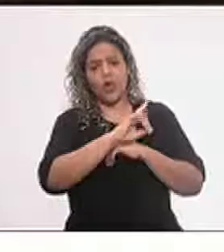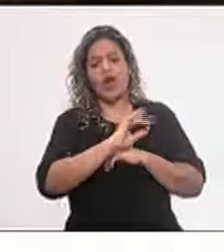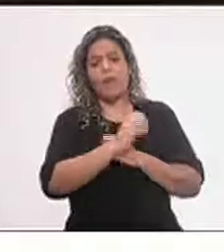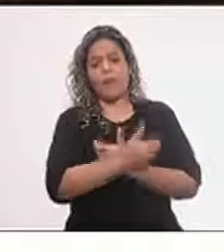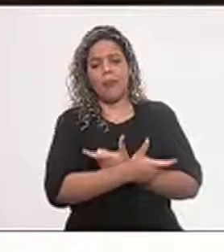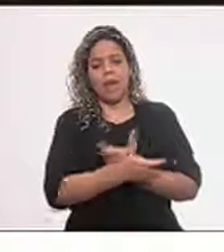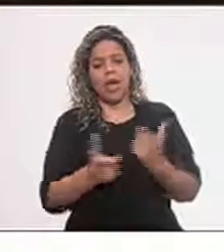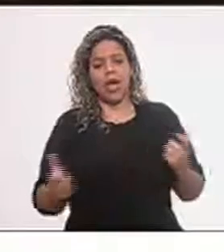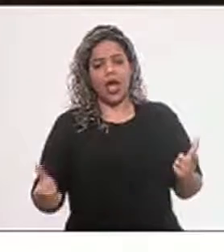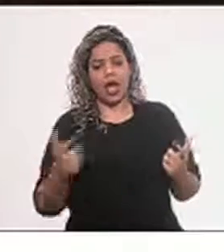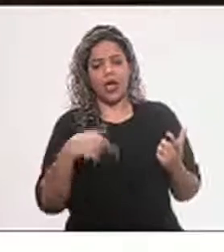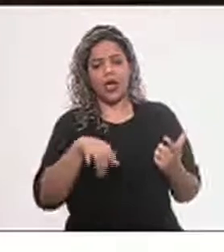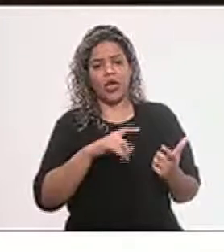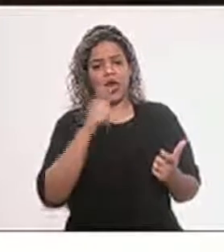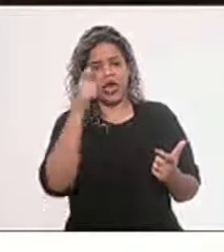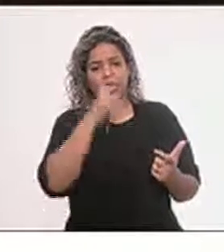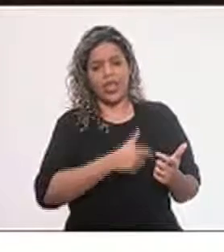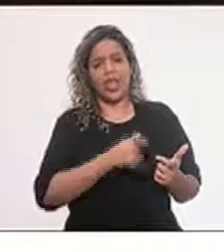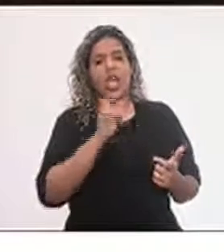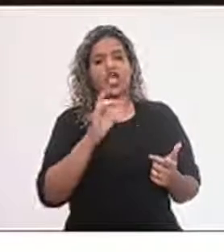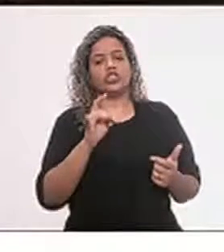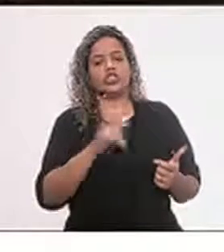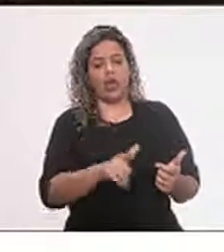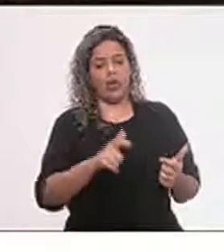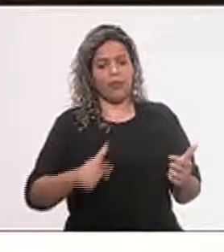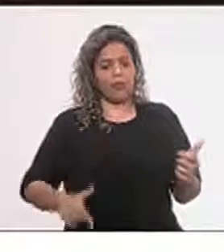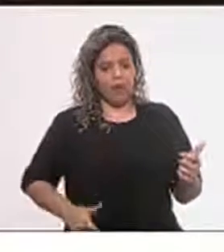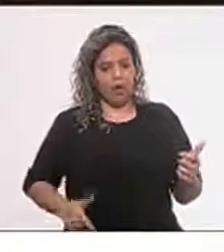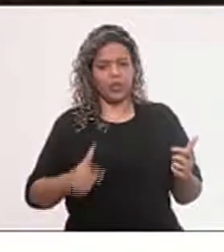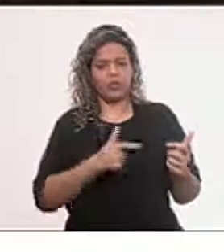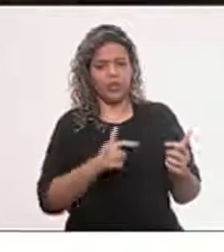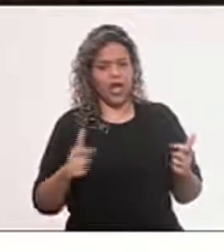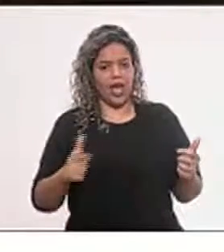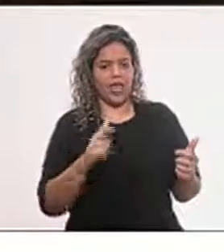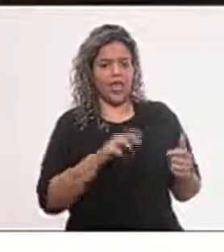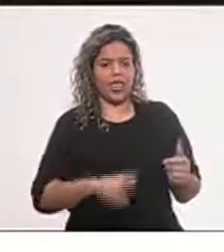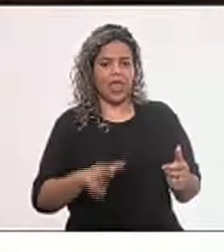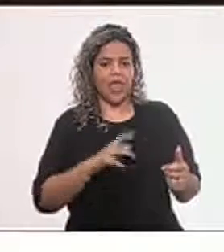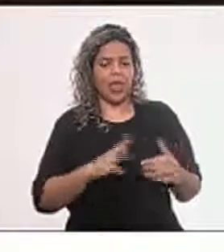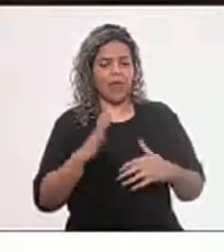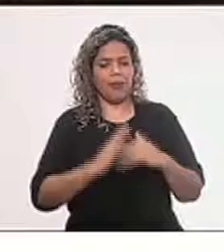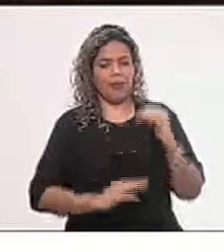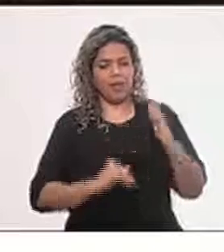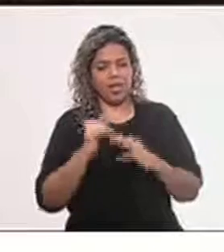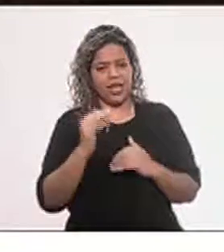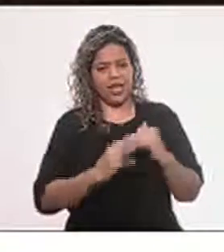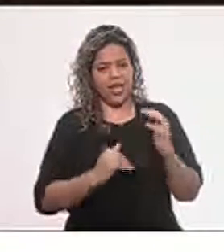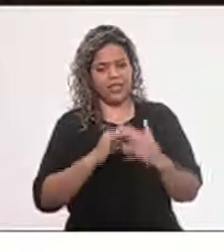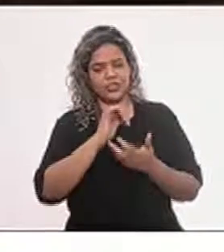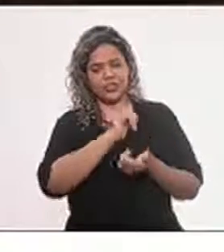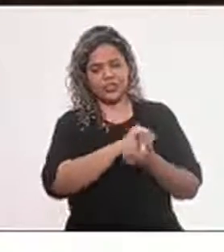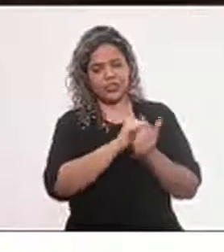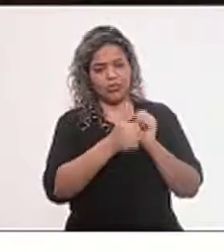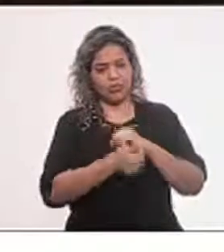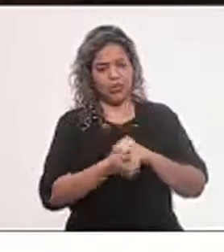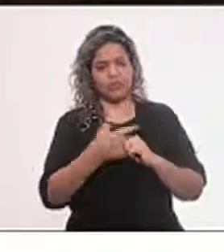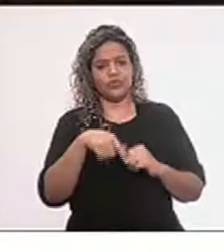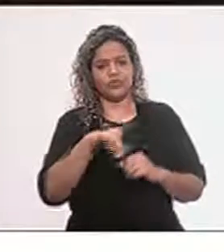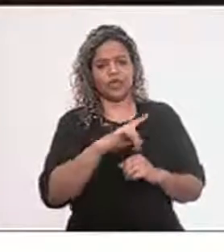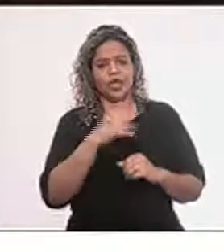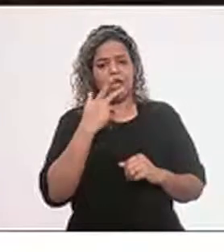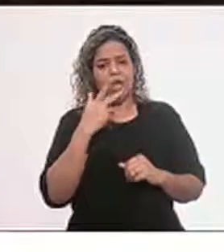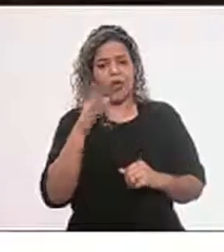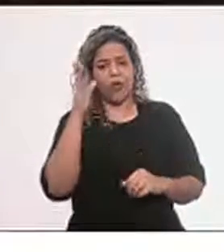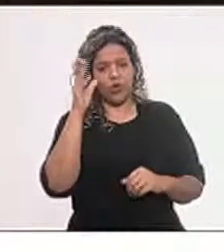maioria interessadas apenas no porte de armas e não na prática desportiva. A título